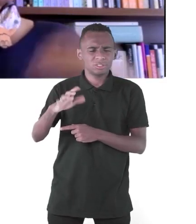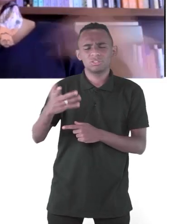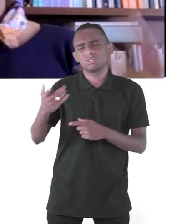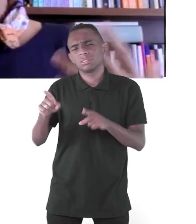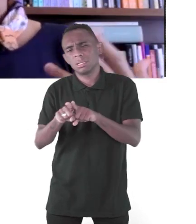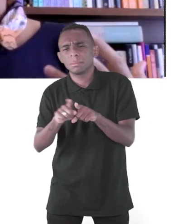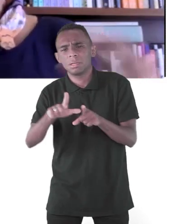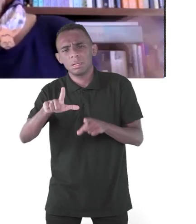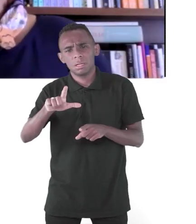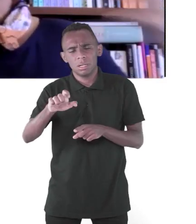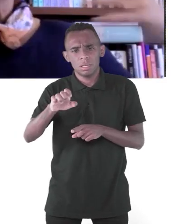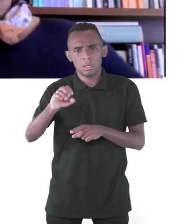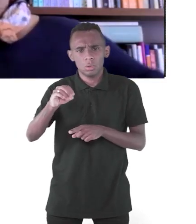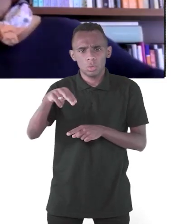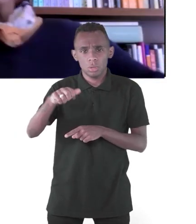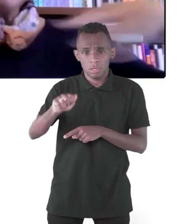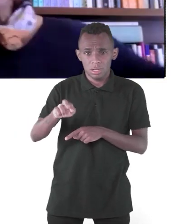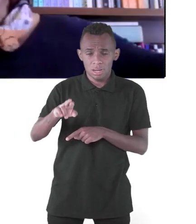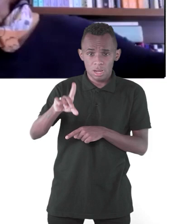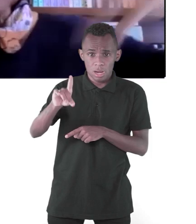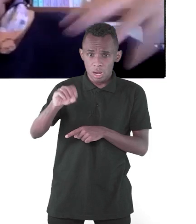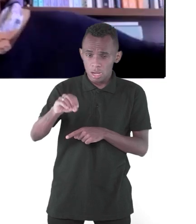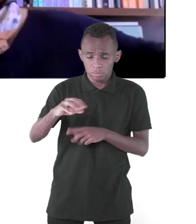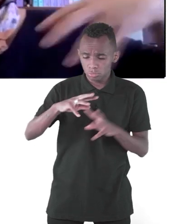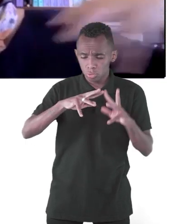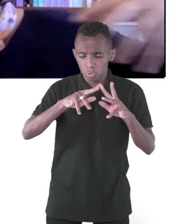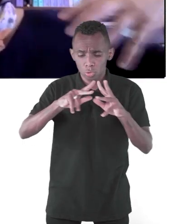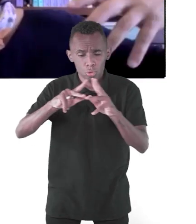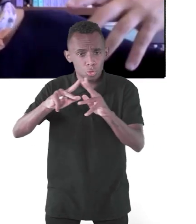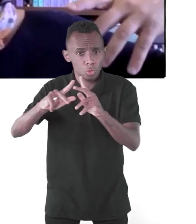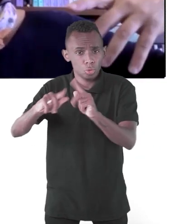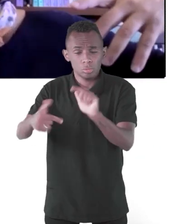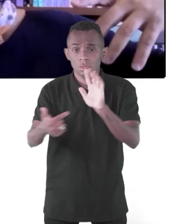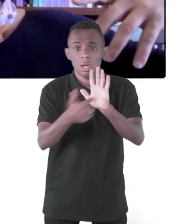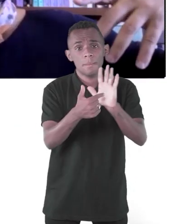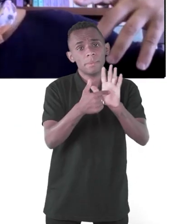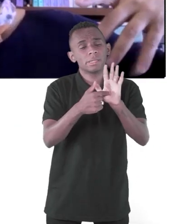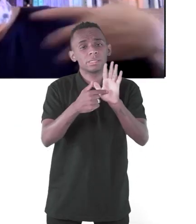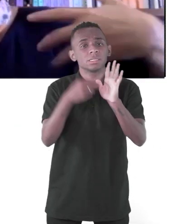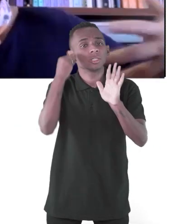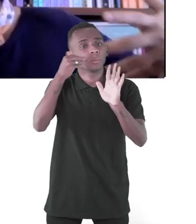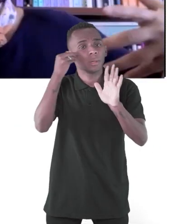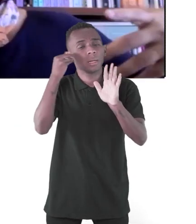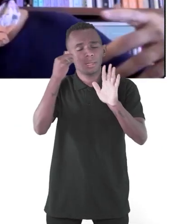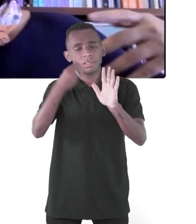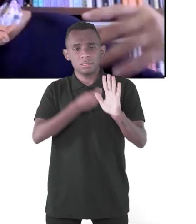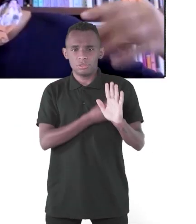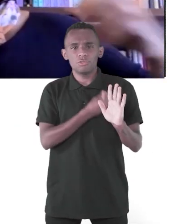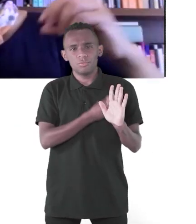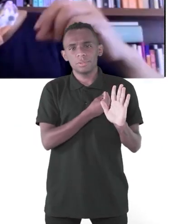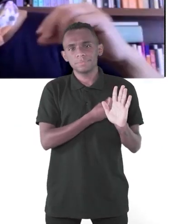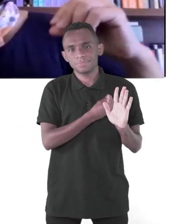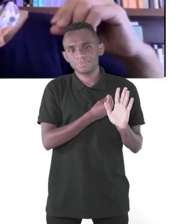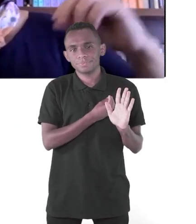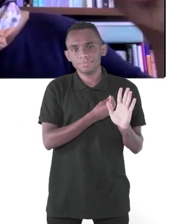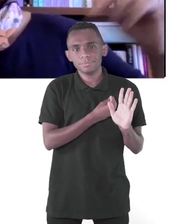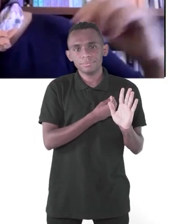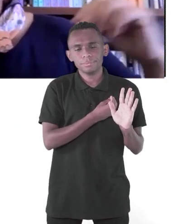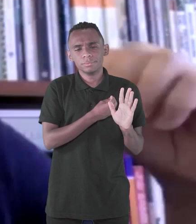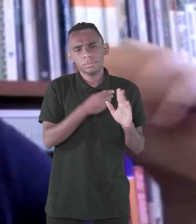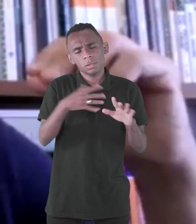Frois. E eu acho que é isso, legal. Quando você se alimenta dessas coisas todas, né, e também